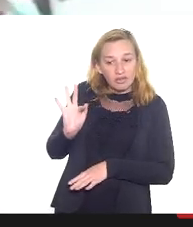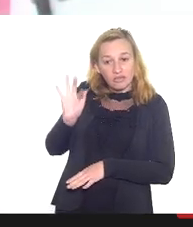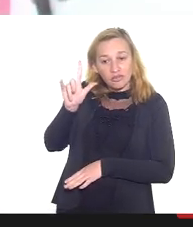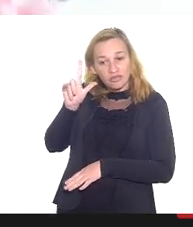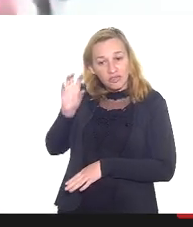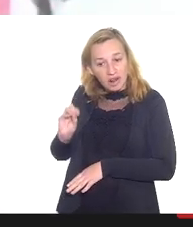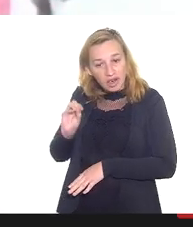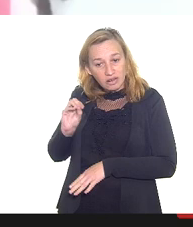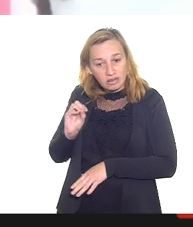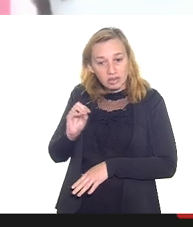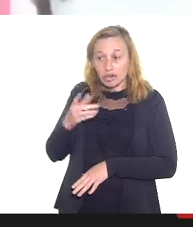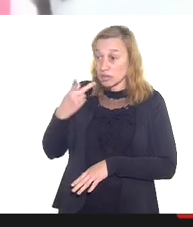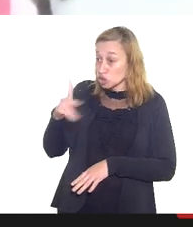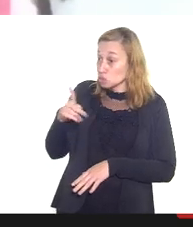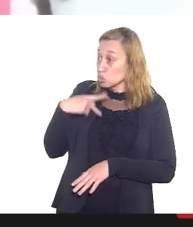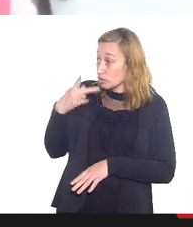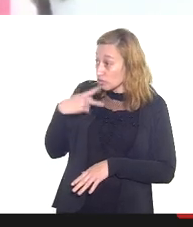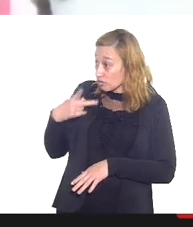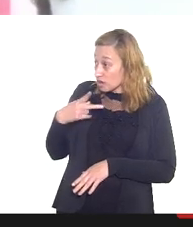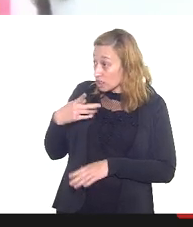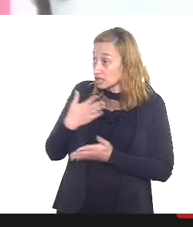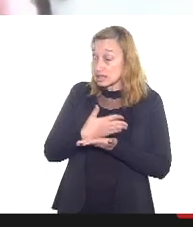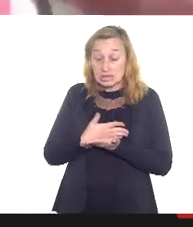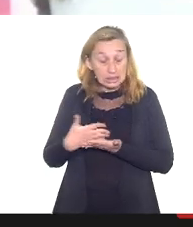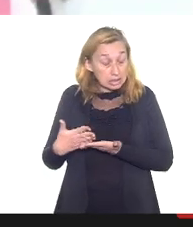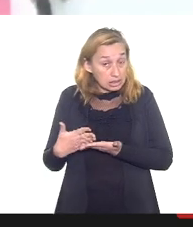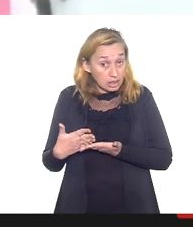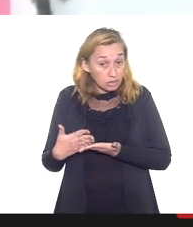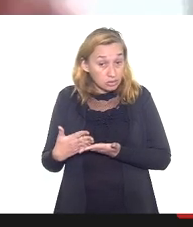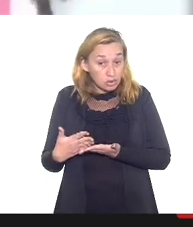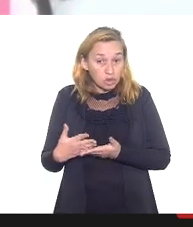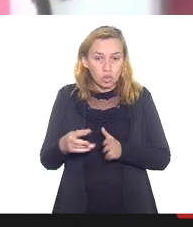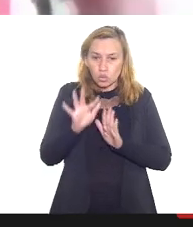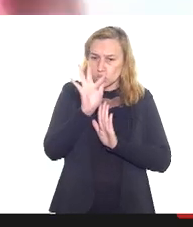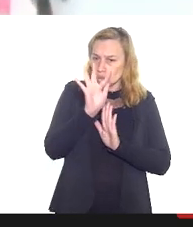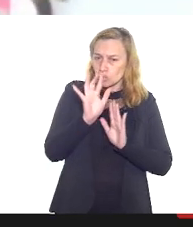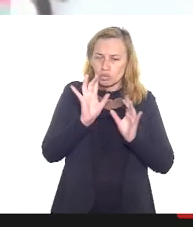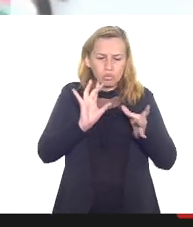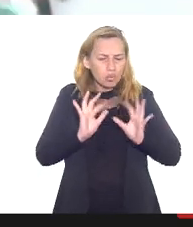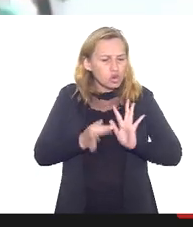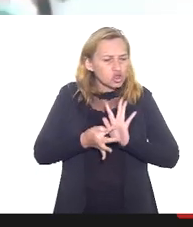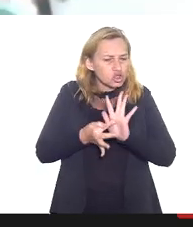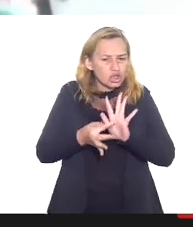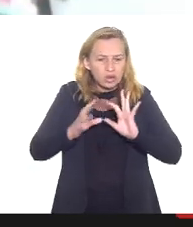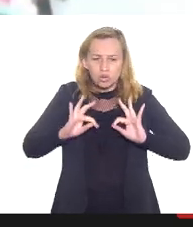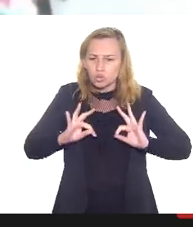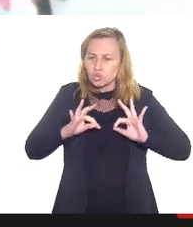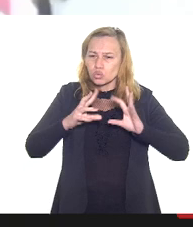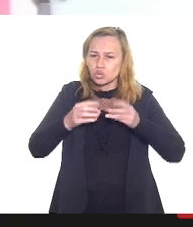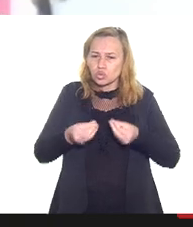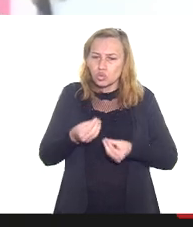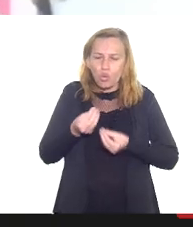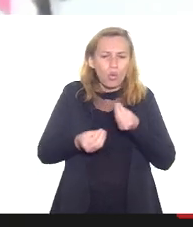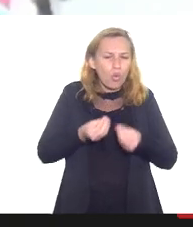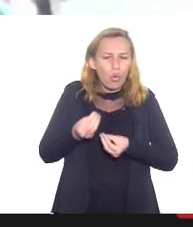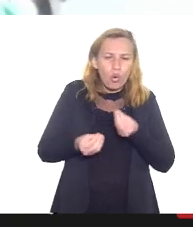Serafini pela sua fala logo inicial, contextualizando como